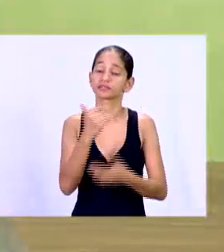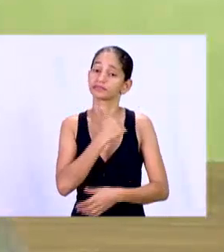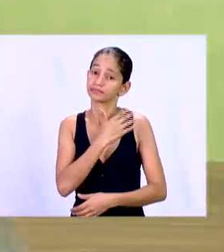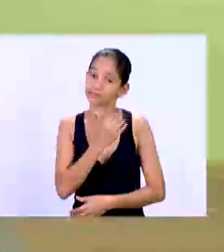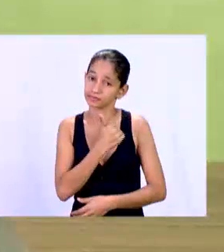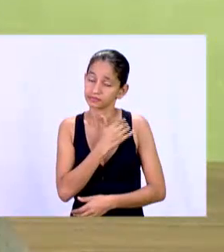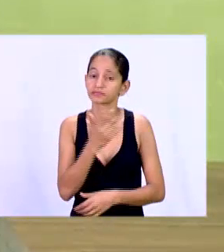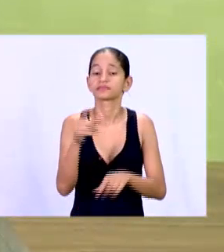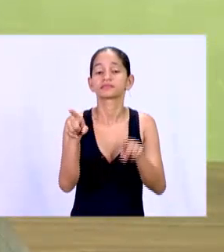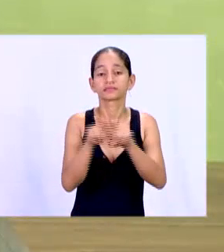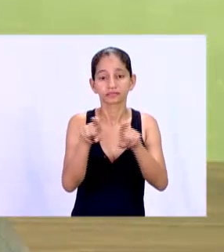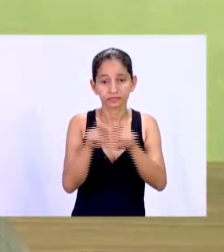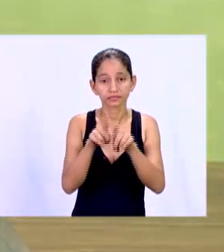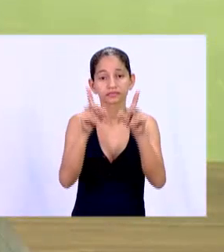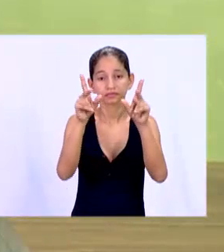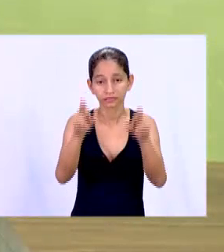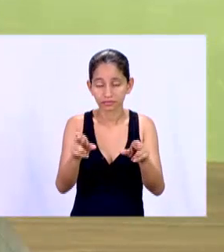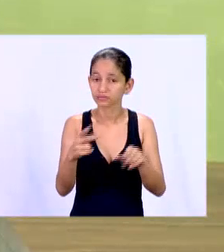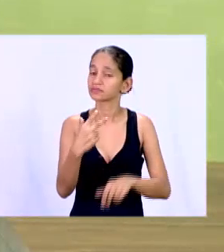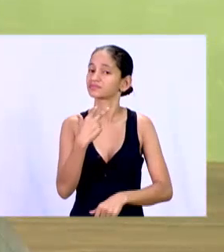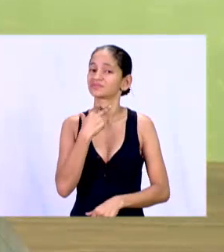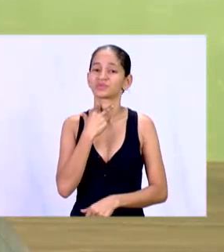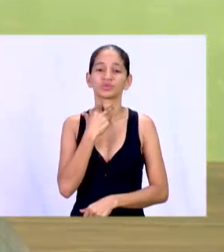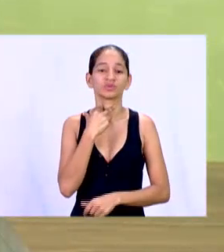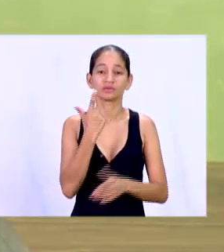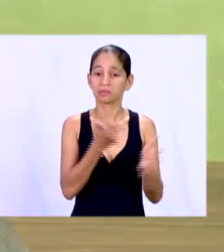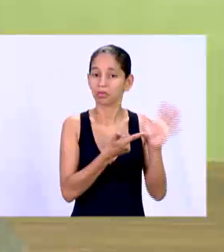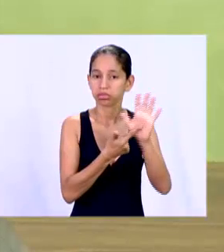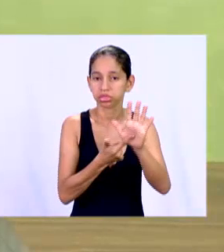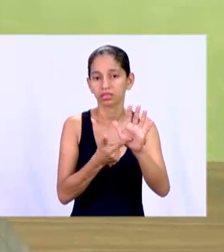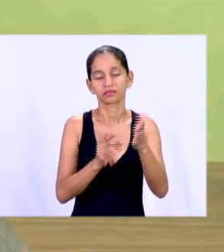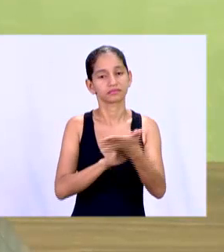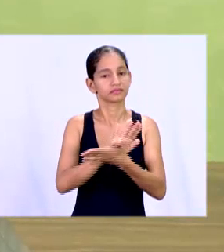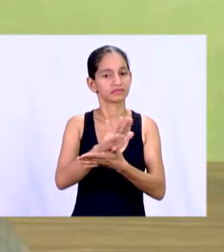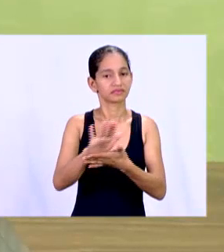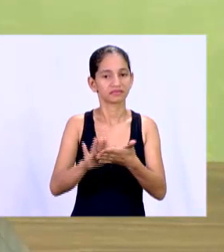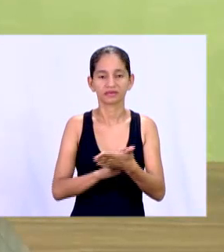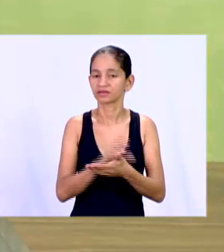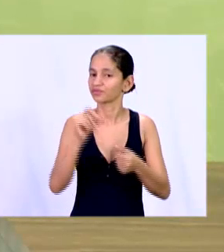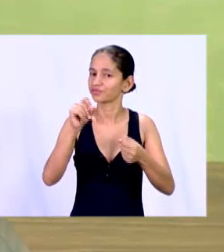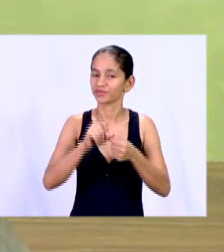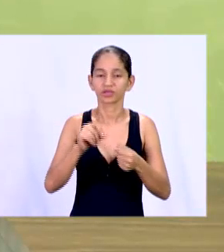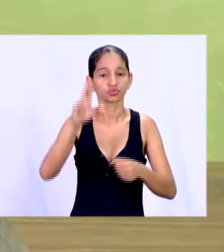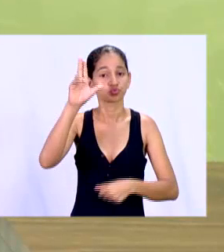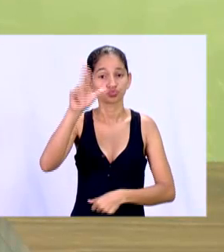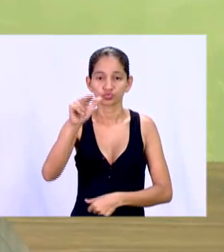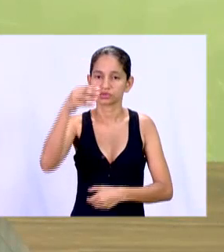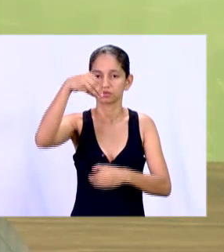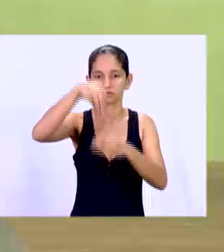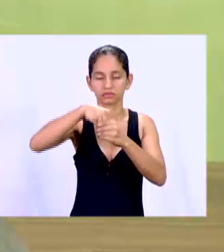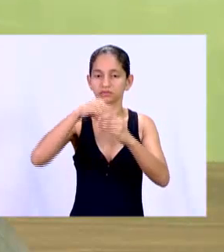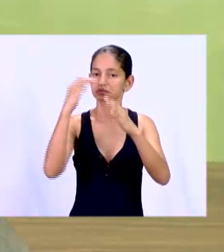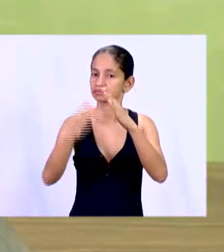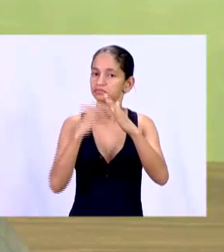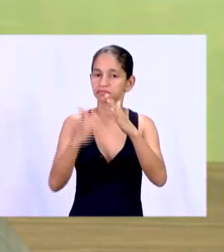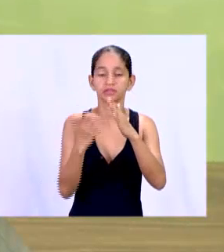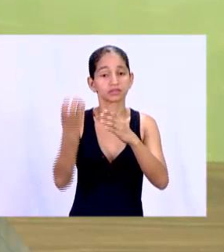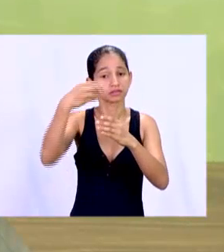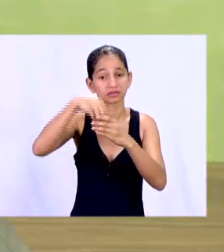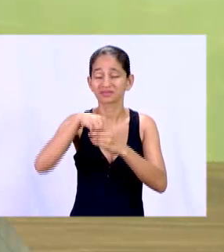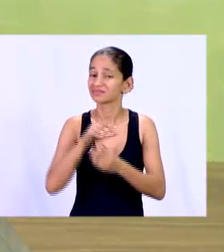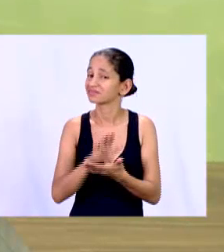preconceito com esses comportamentos não deverão jamais ser vistas ou executadas por qualquer